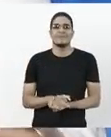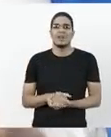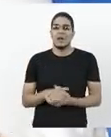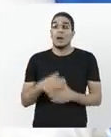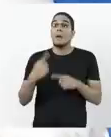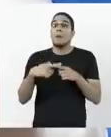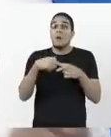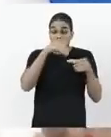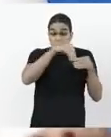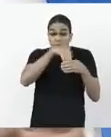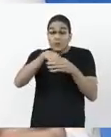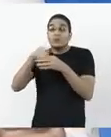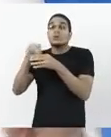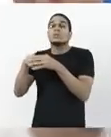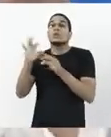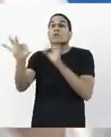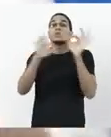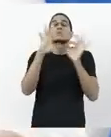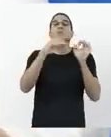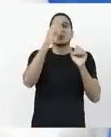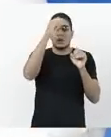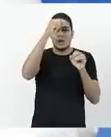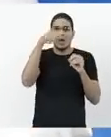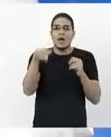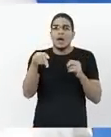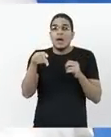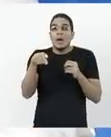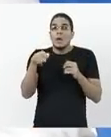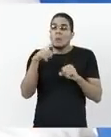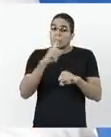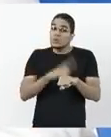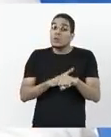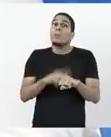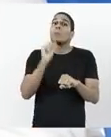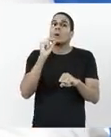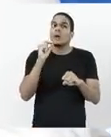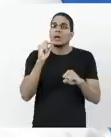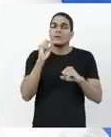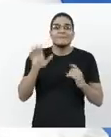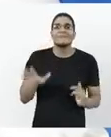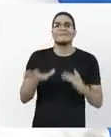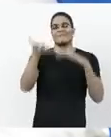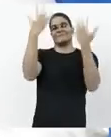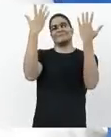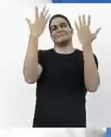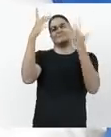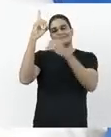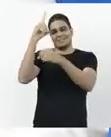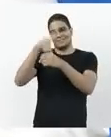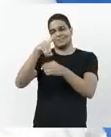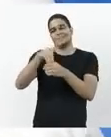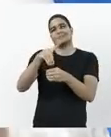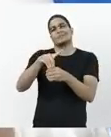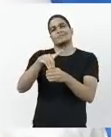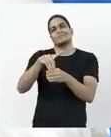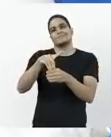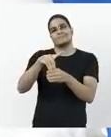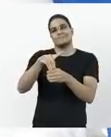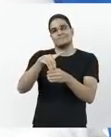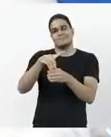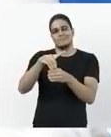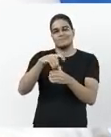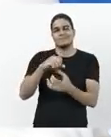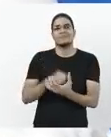uma festa da democracia. Apesar de que a democracia nesse país está sendo lesada, mas